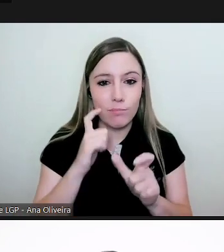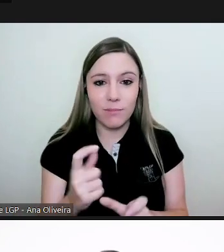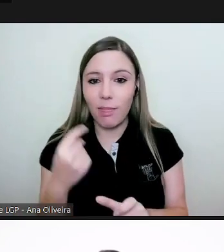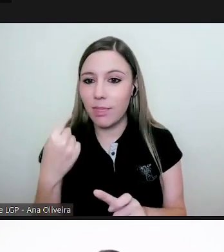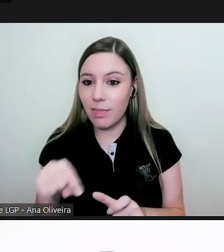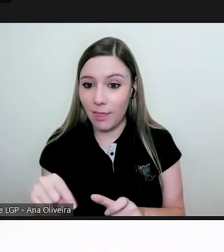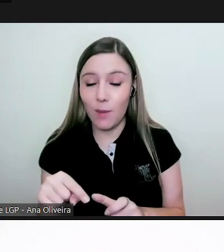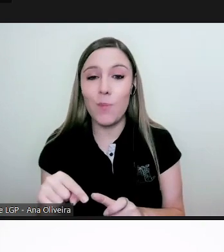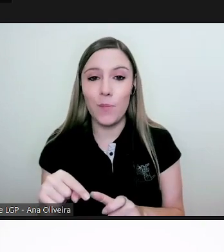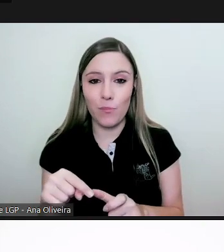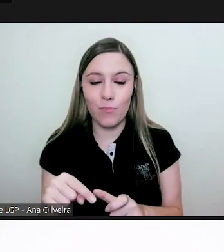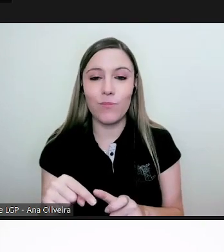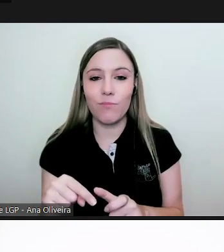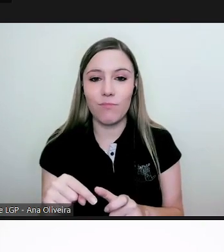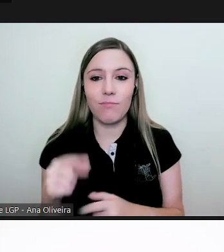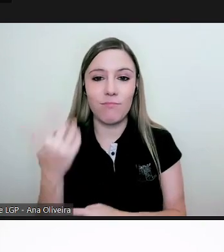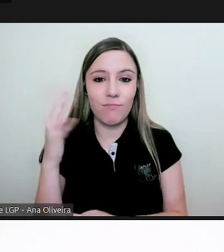devidamente